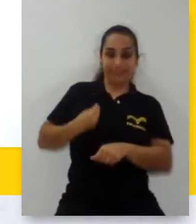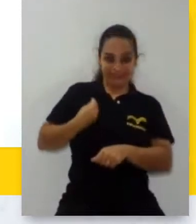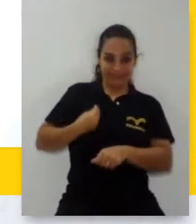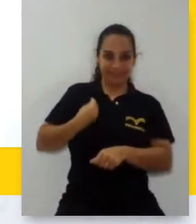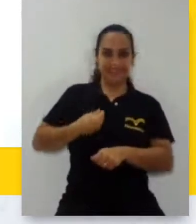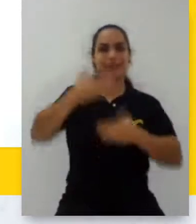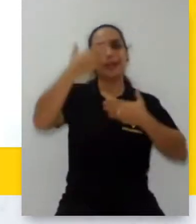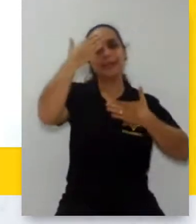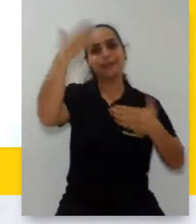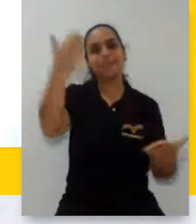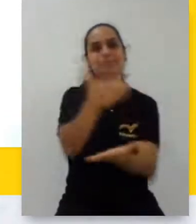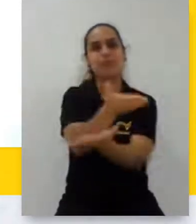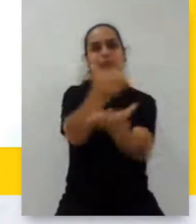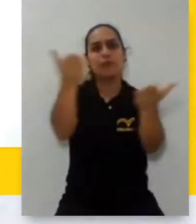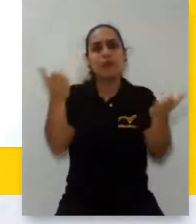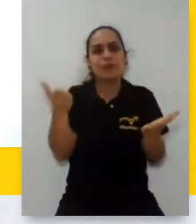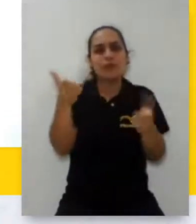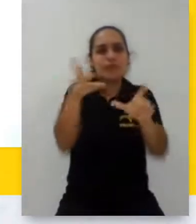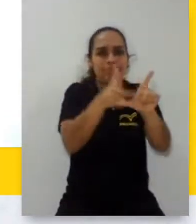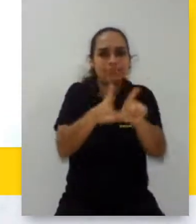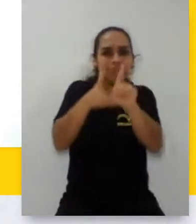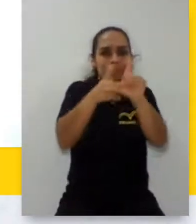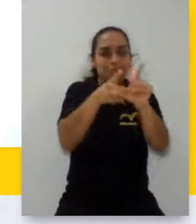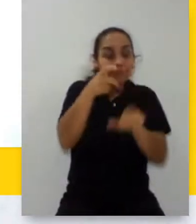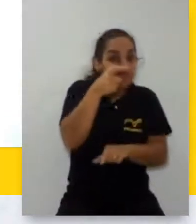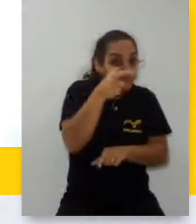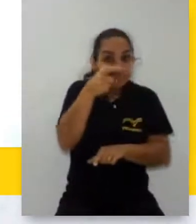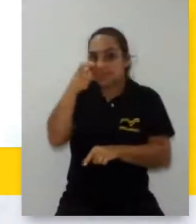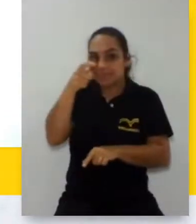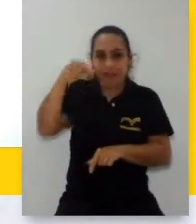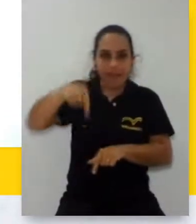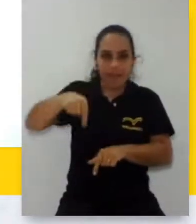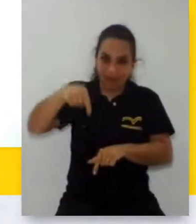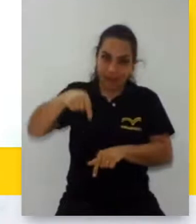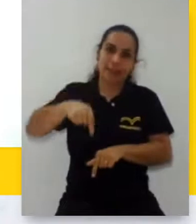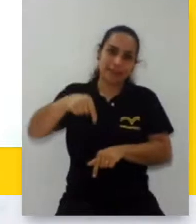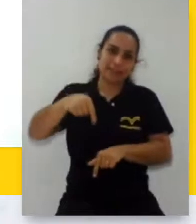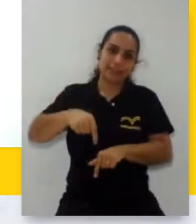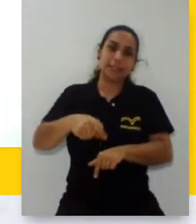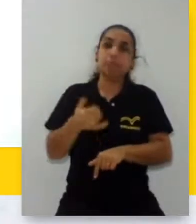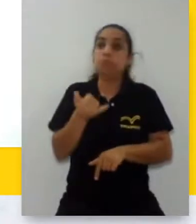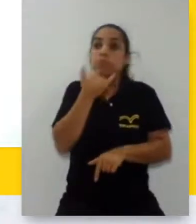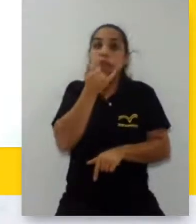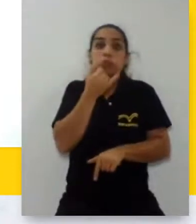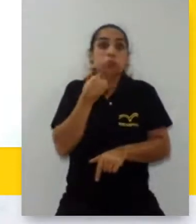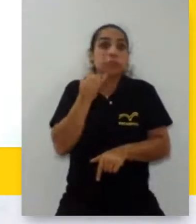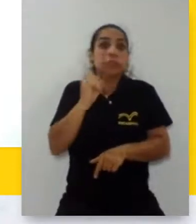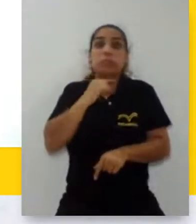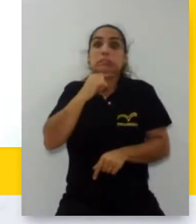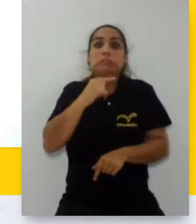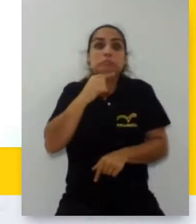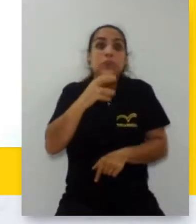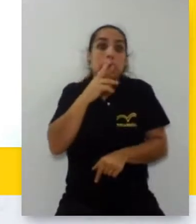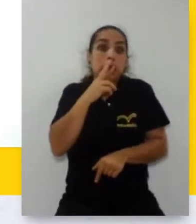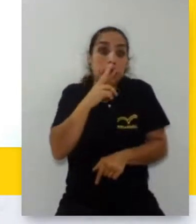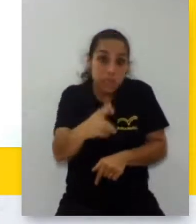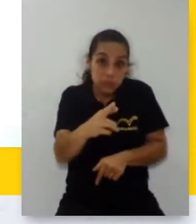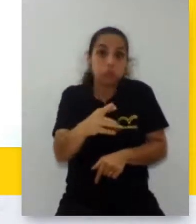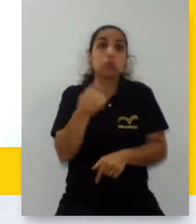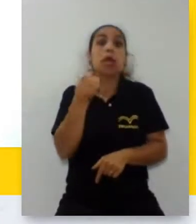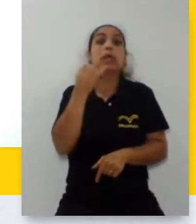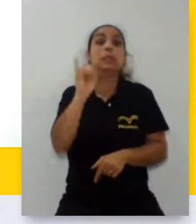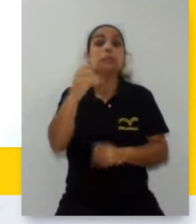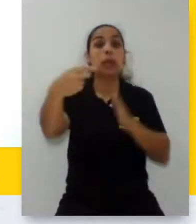vocês que estiveram conosco. Desculpe se nós não conseguimos responder a sua pergunta. Se você tiver uma pergunta realmente que